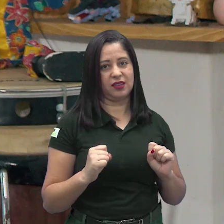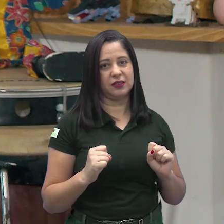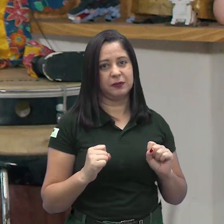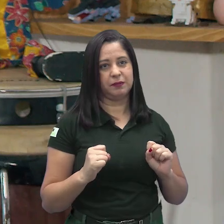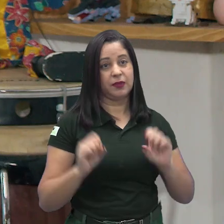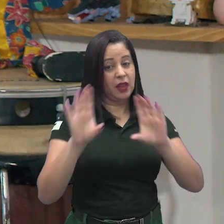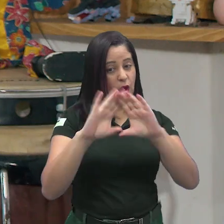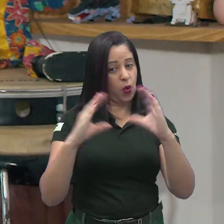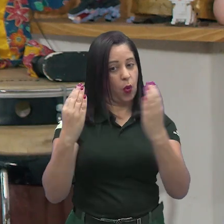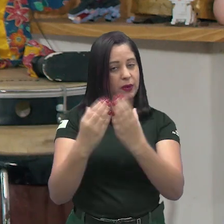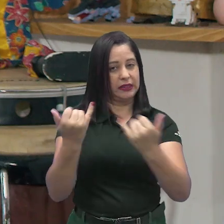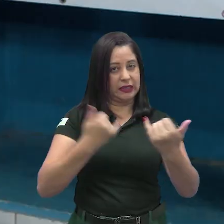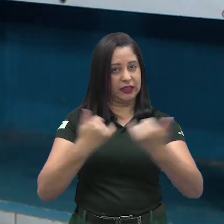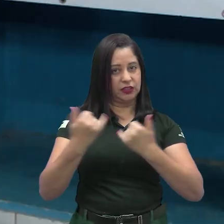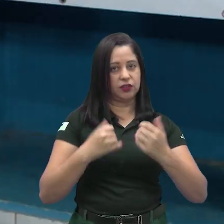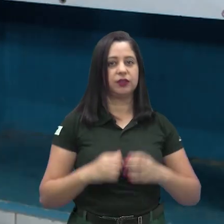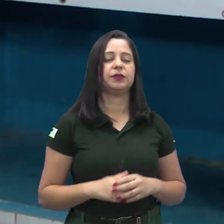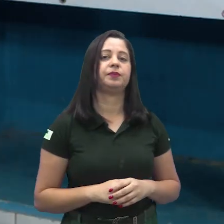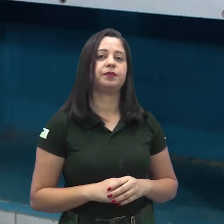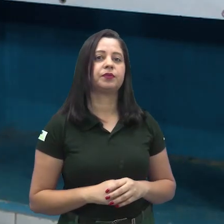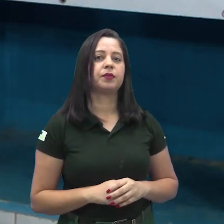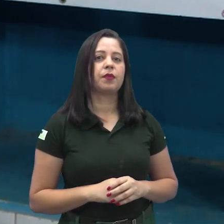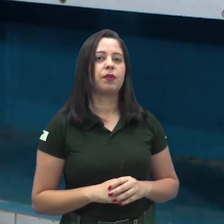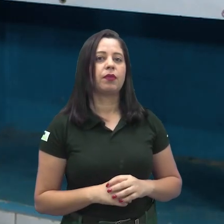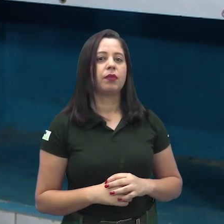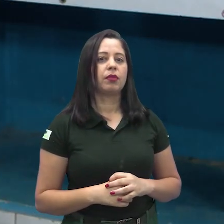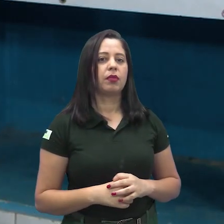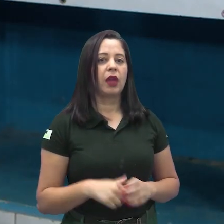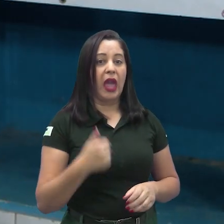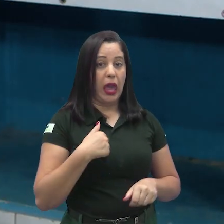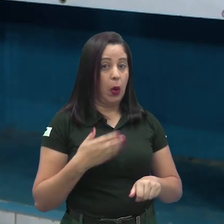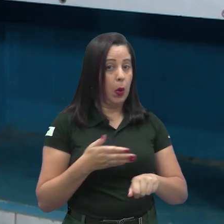Da própria comunidade, né? Desde quando começou aqui.